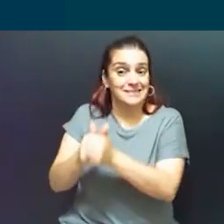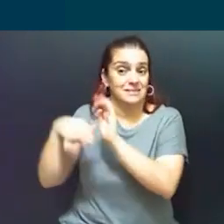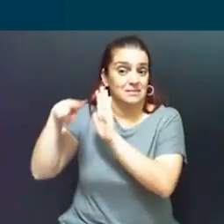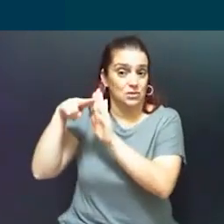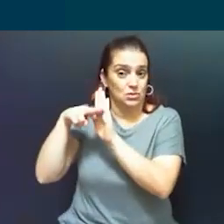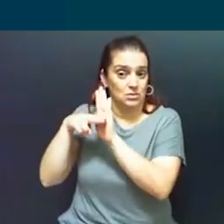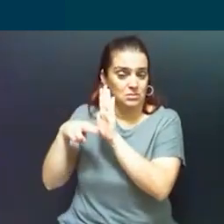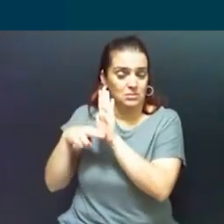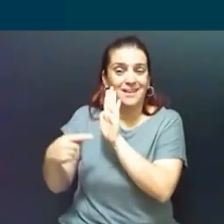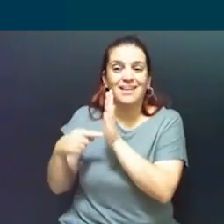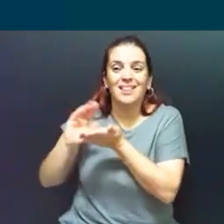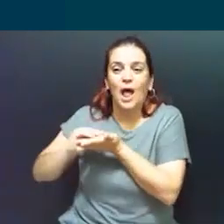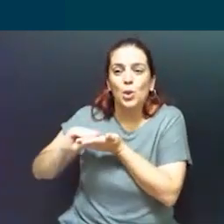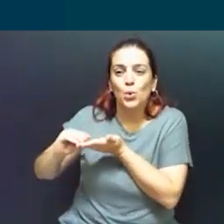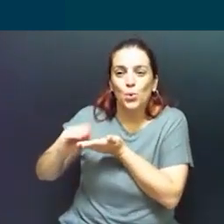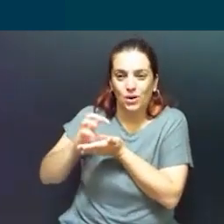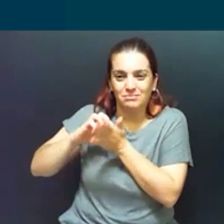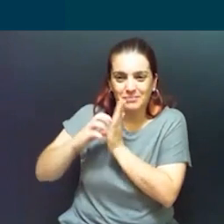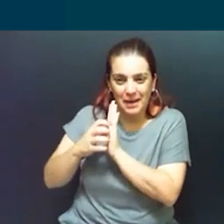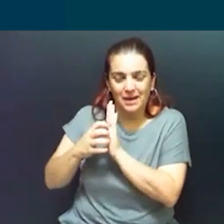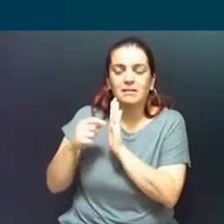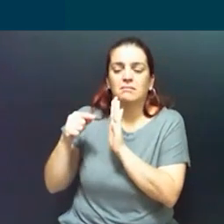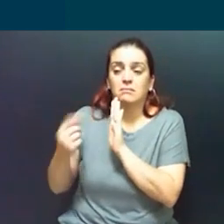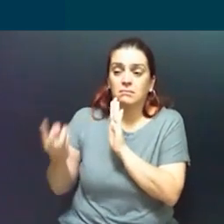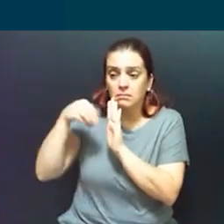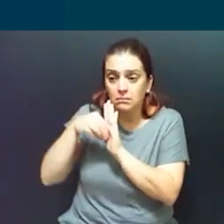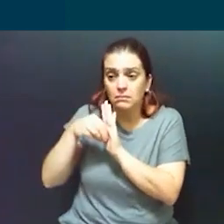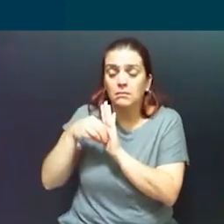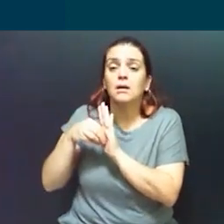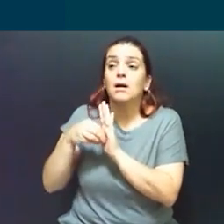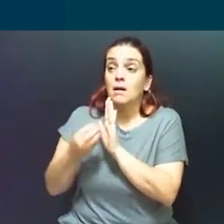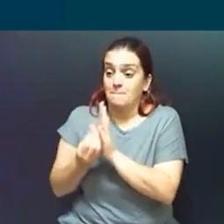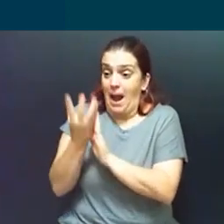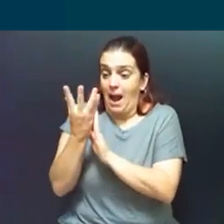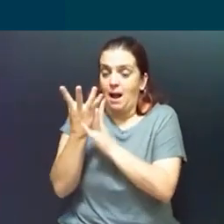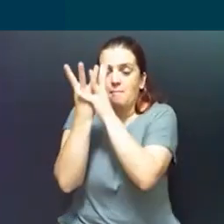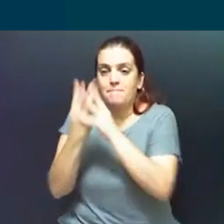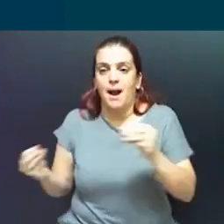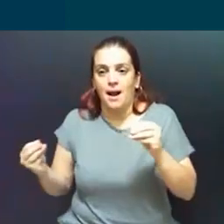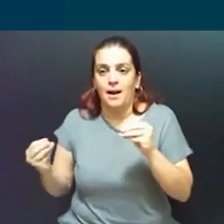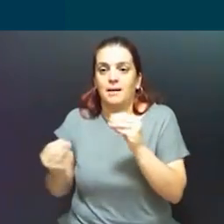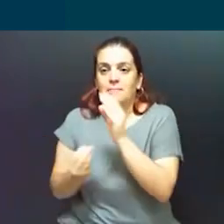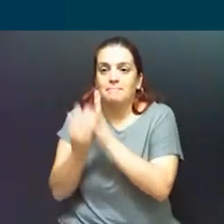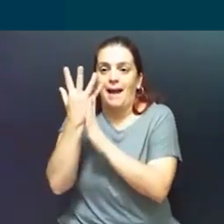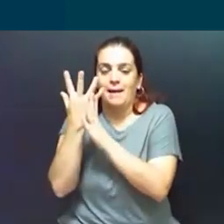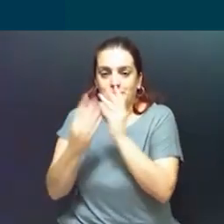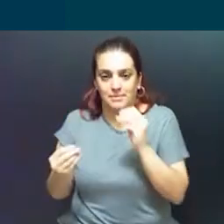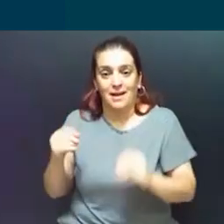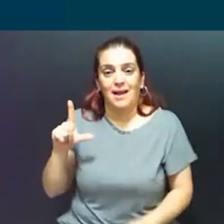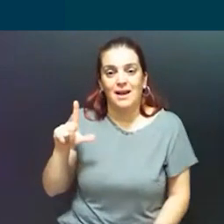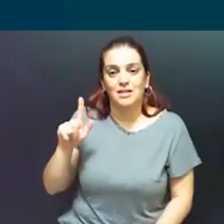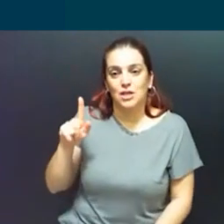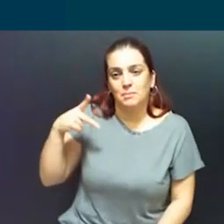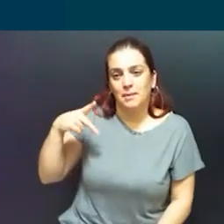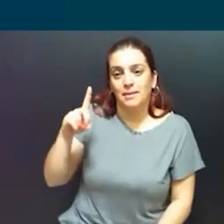esse dado vai aparecer e como ele vai ser destruído. Então, dentro da LGPD tem todas as regulações que todas as empresas